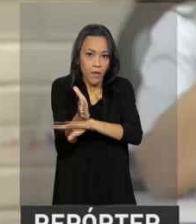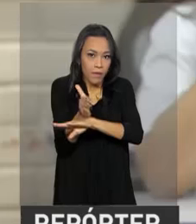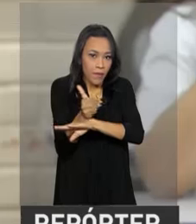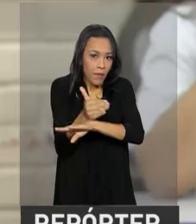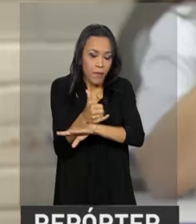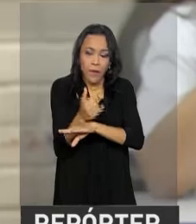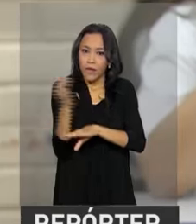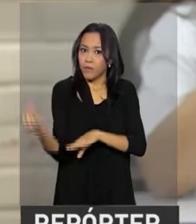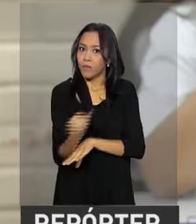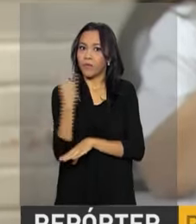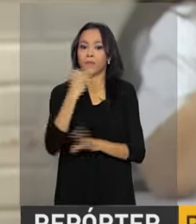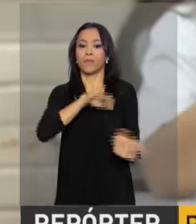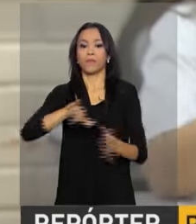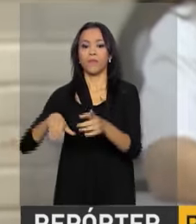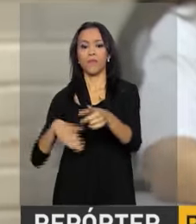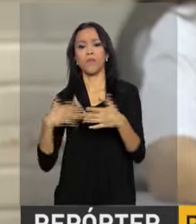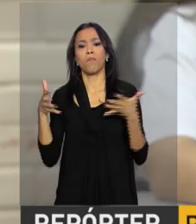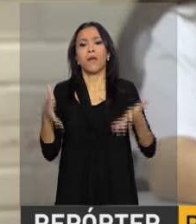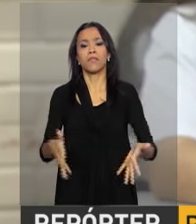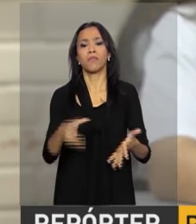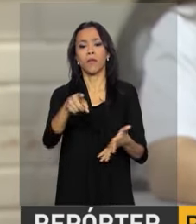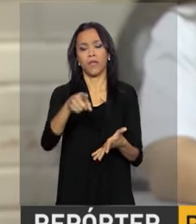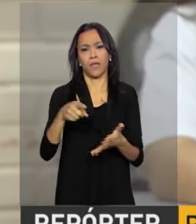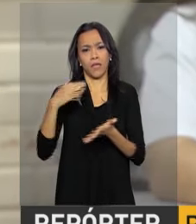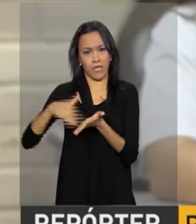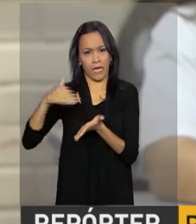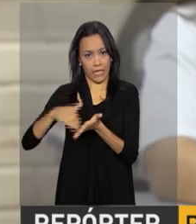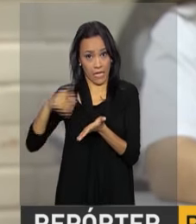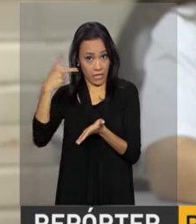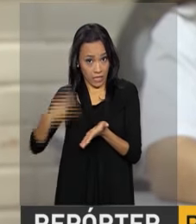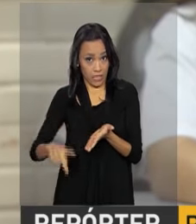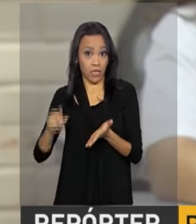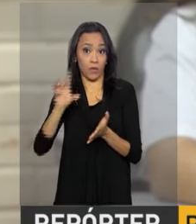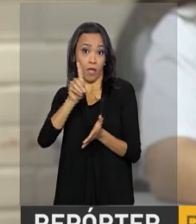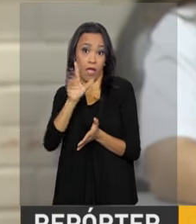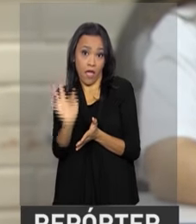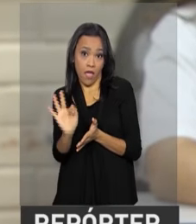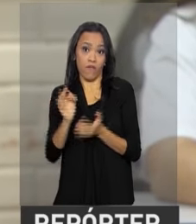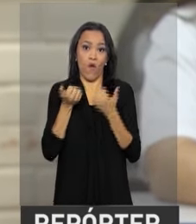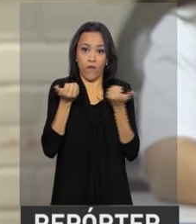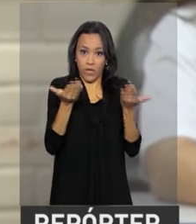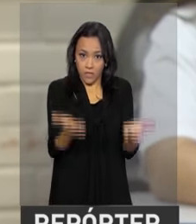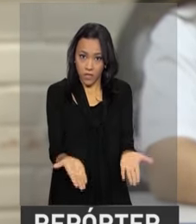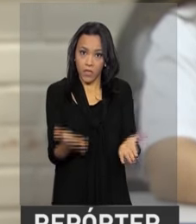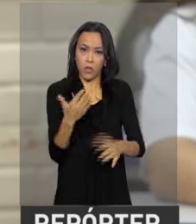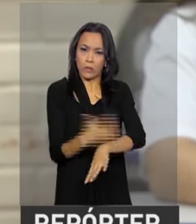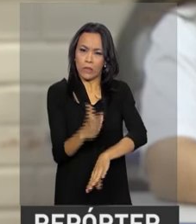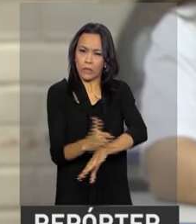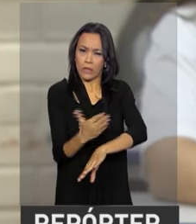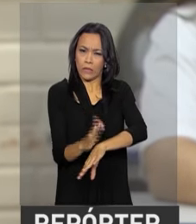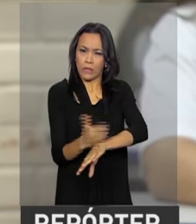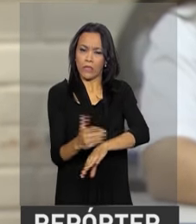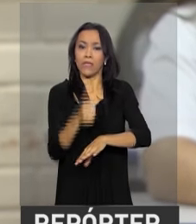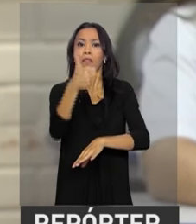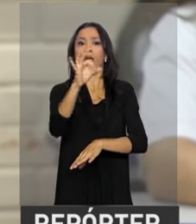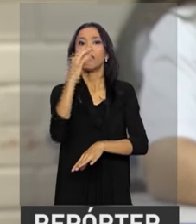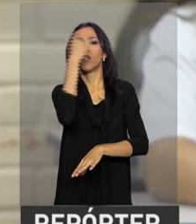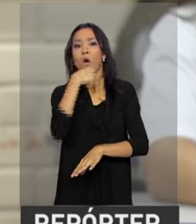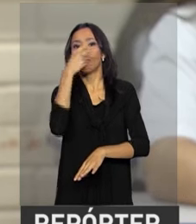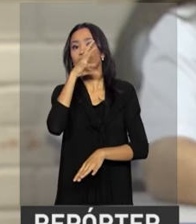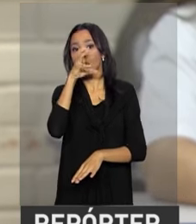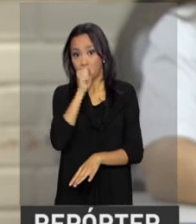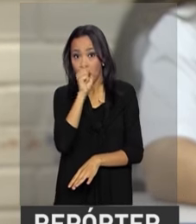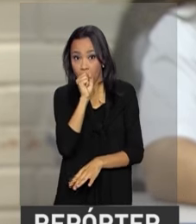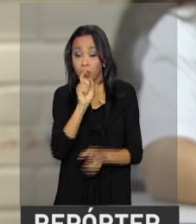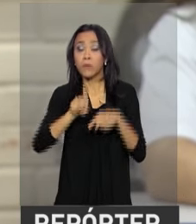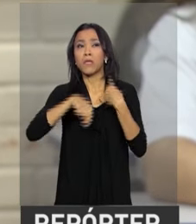estudantes. A gente está num cursinho que a Secretaria de Educação do Distrito Federal ofereceu, que ele tem uma duração de 10 horas no sábado e por